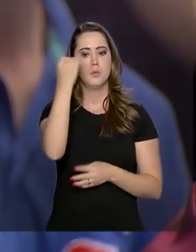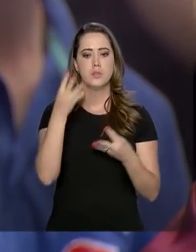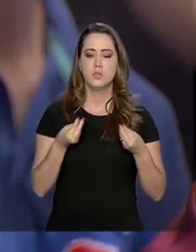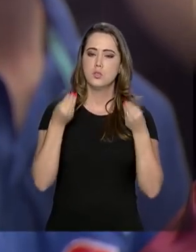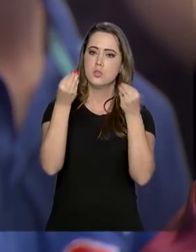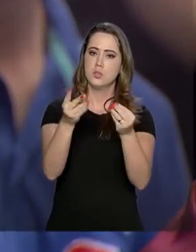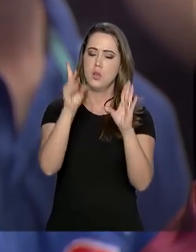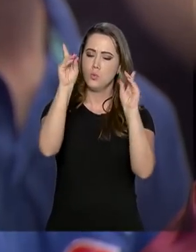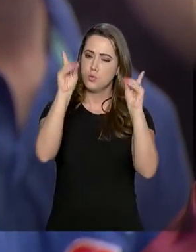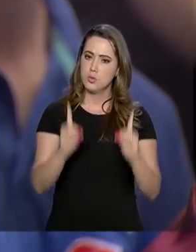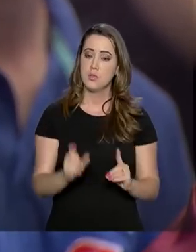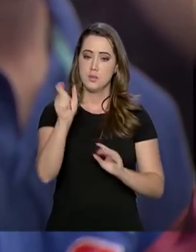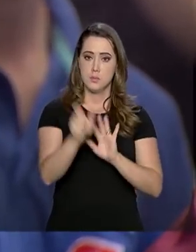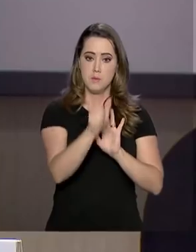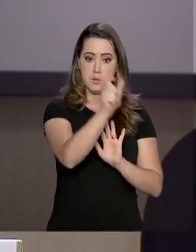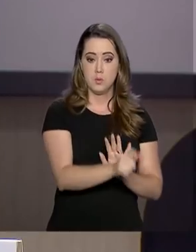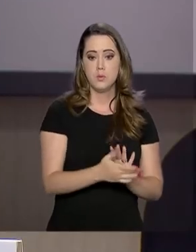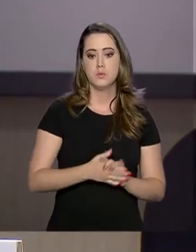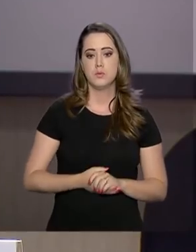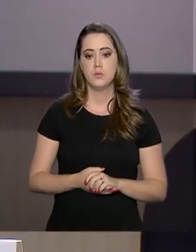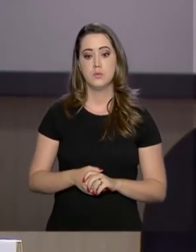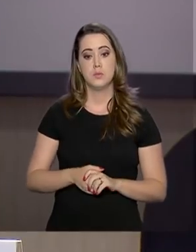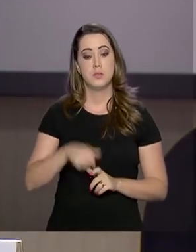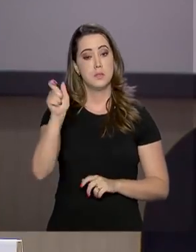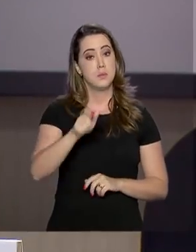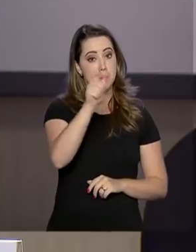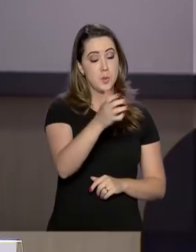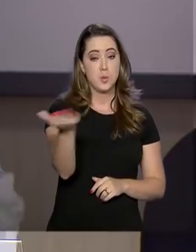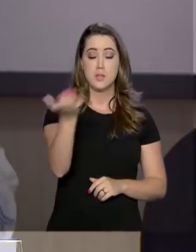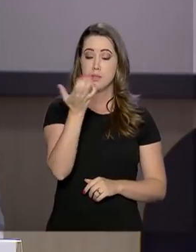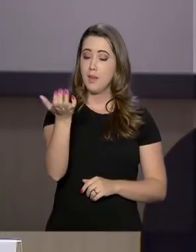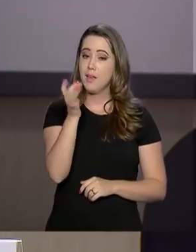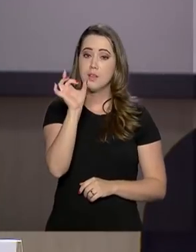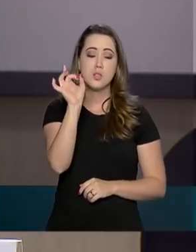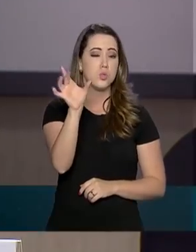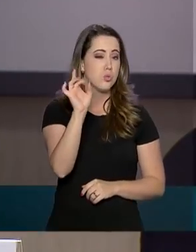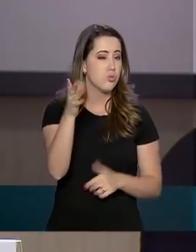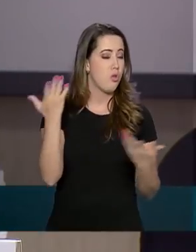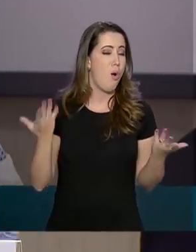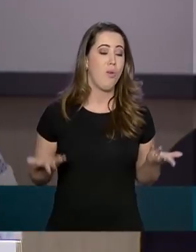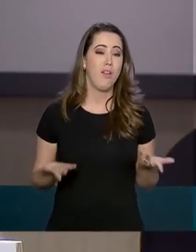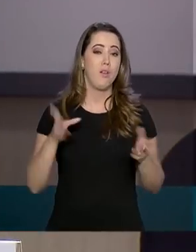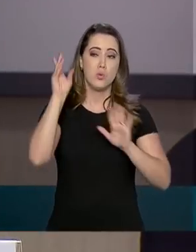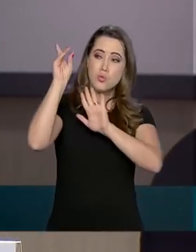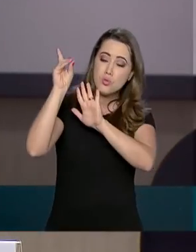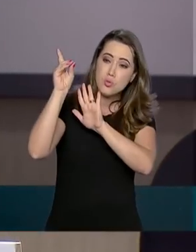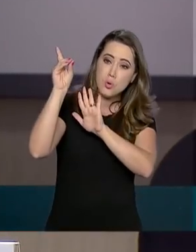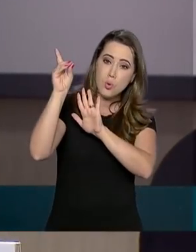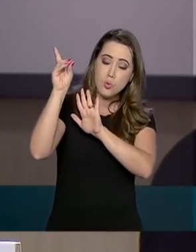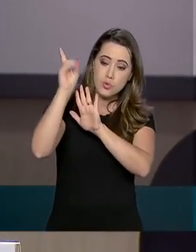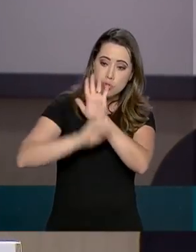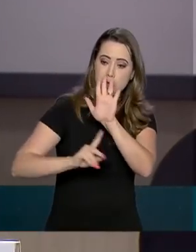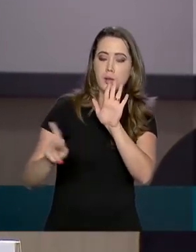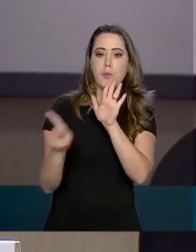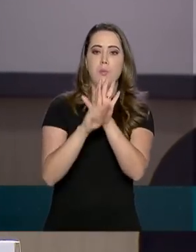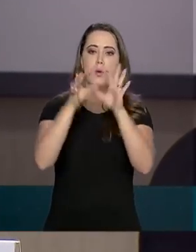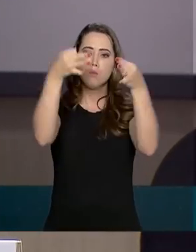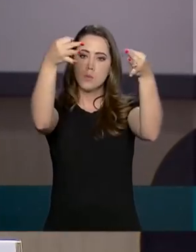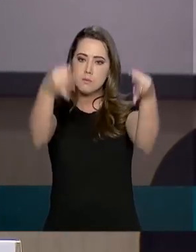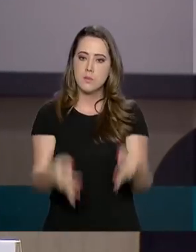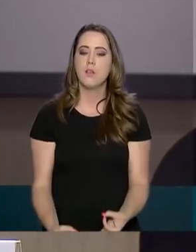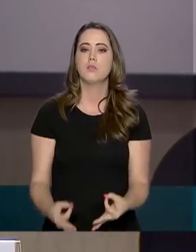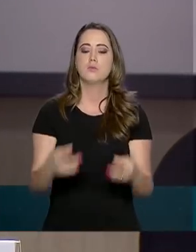os direitos dessas pessoas. Esses brasileiros querem apenas exercer seus direitos e deveres com dignidade e